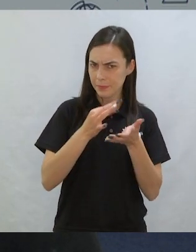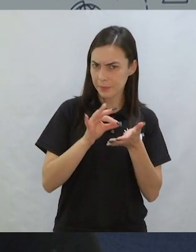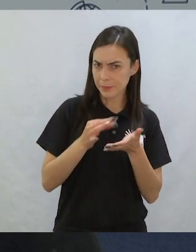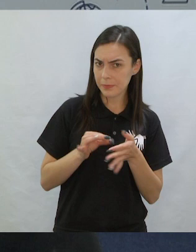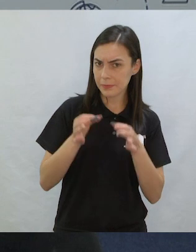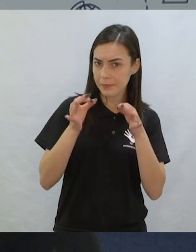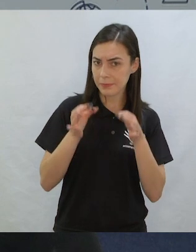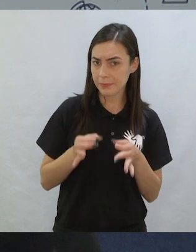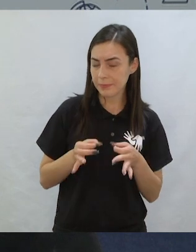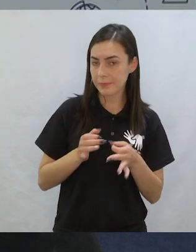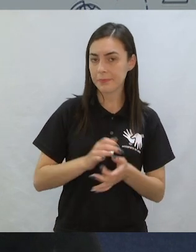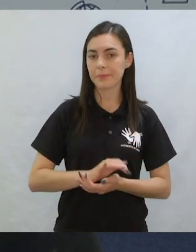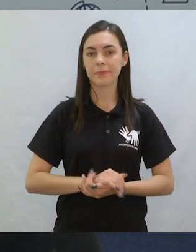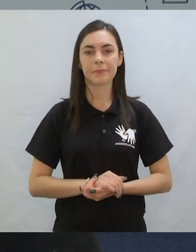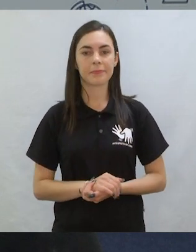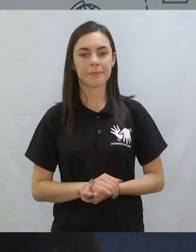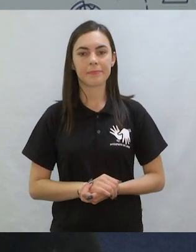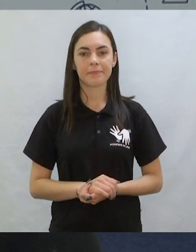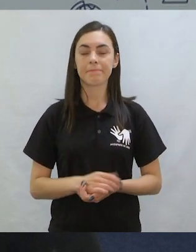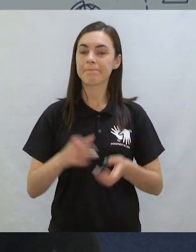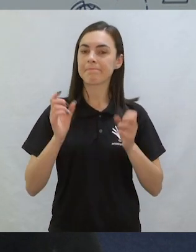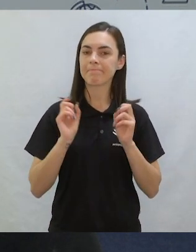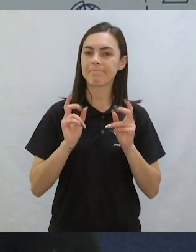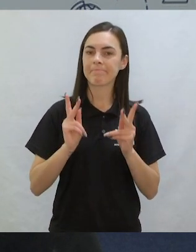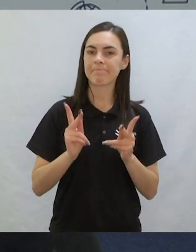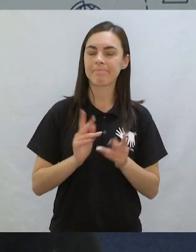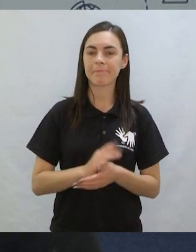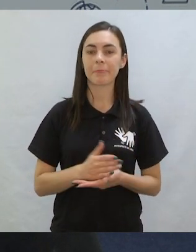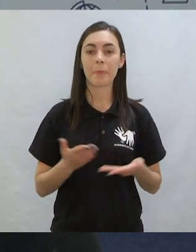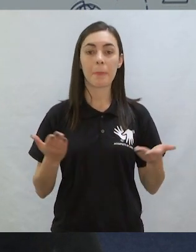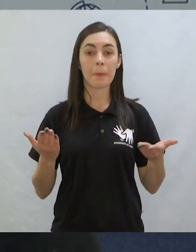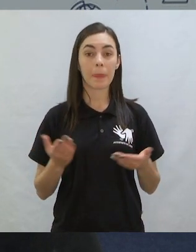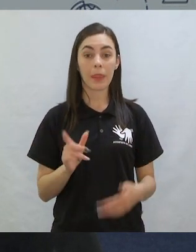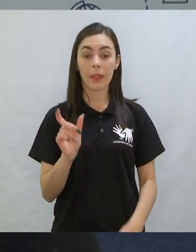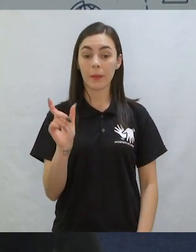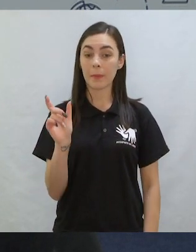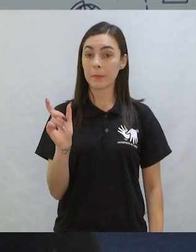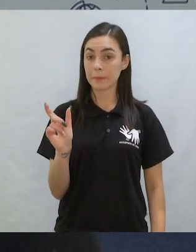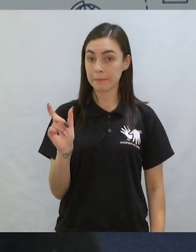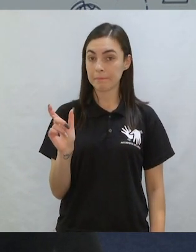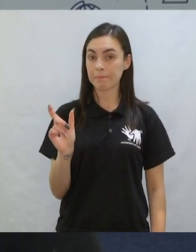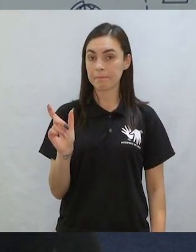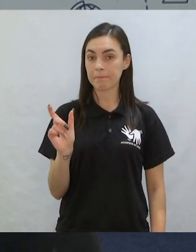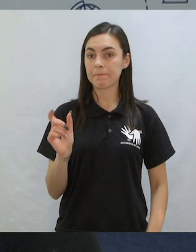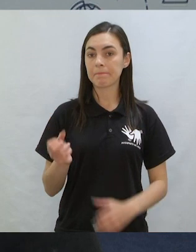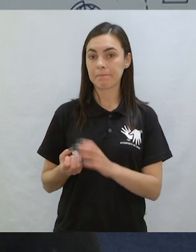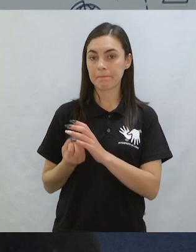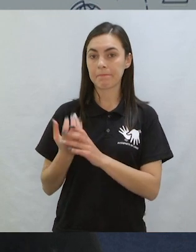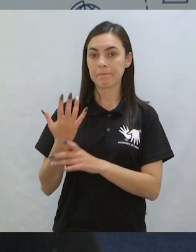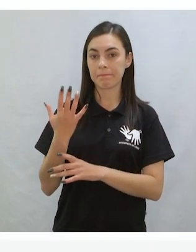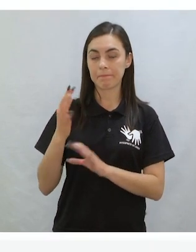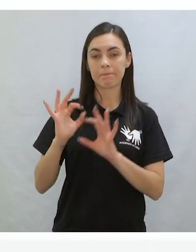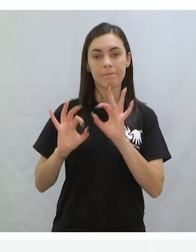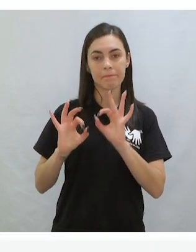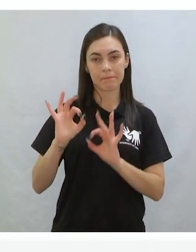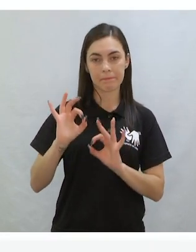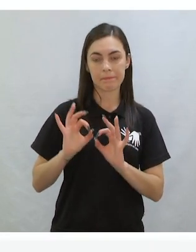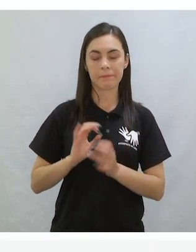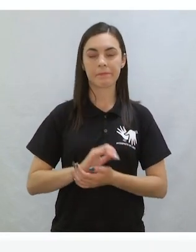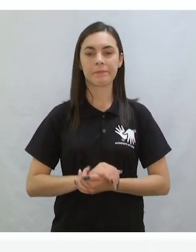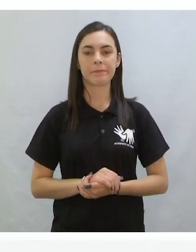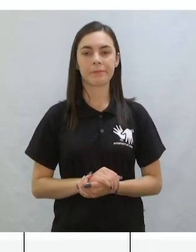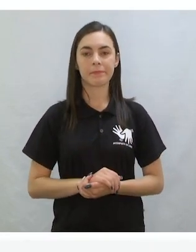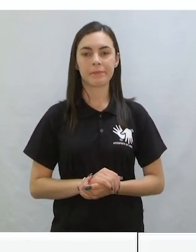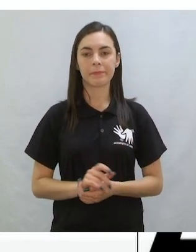é isso mesmo? Vamos lá? Muito bem. Então, formamos a palavra